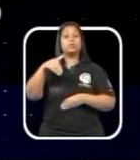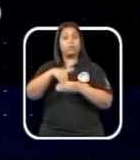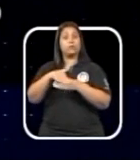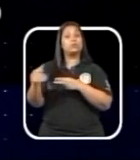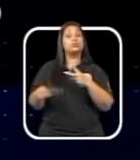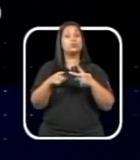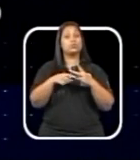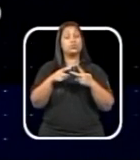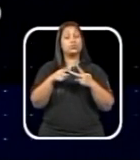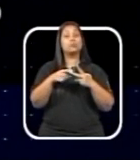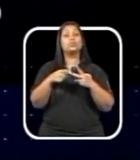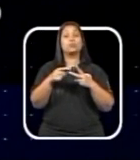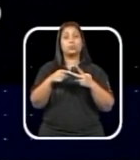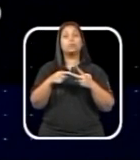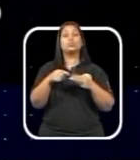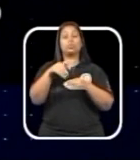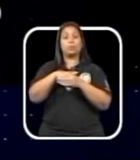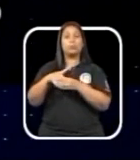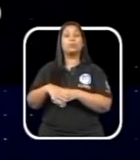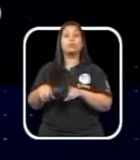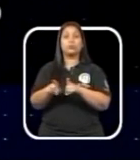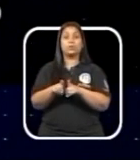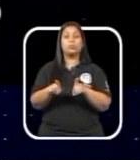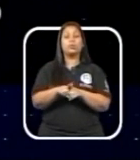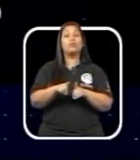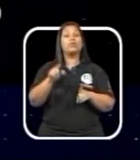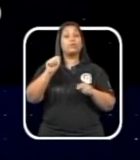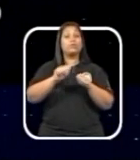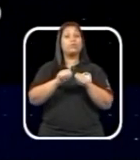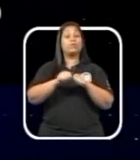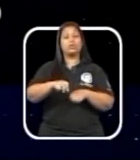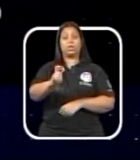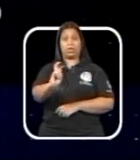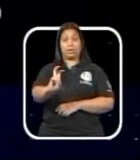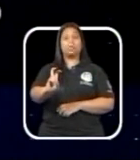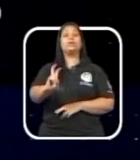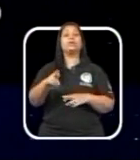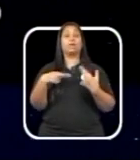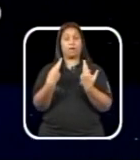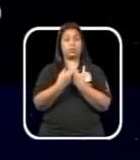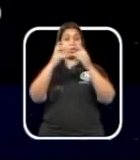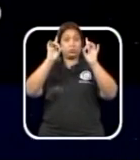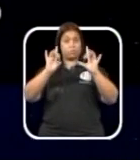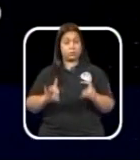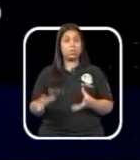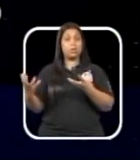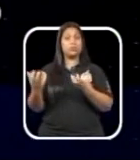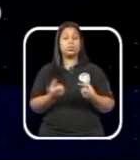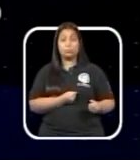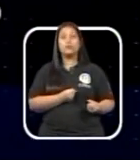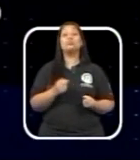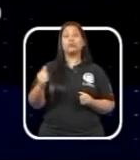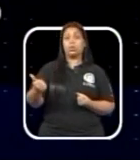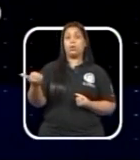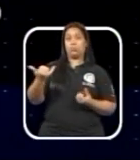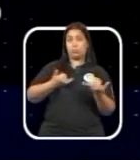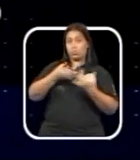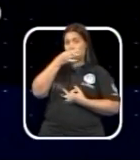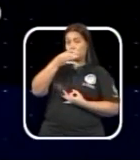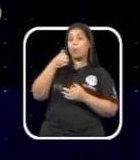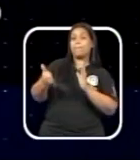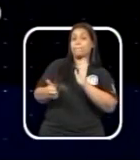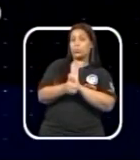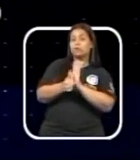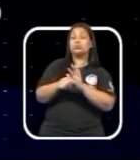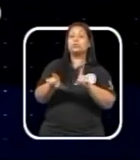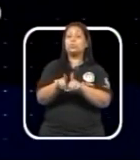segundo turno do PPI e do Código de Obras foram realizadas na 5ª sessão extra, recebendo parecer positivo e concluindo